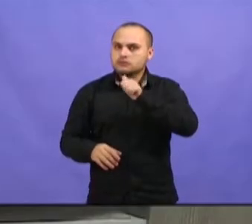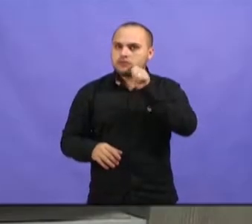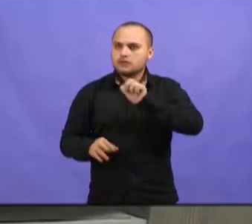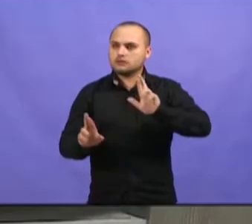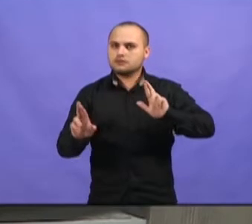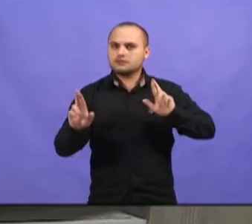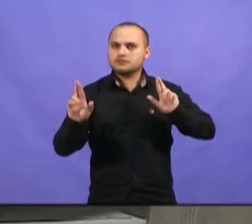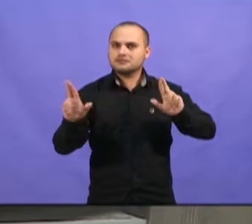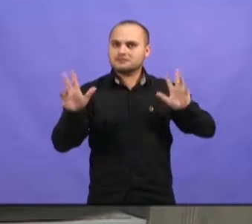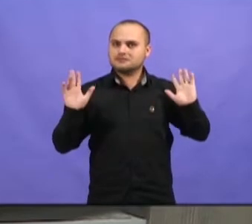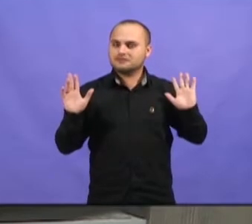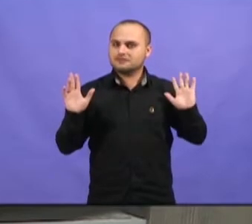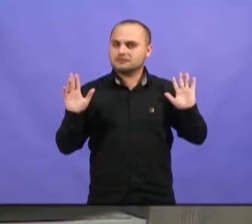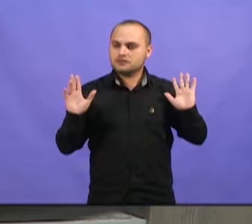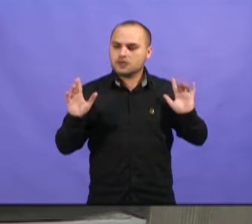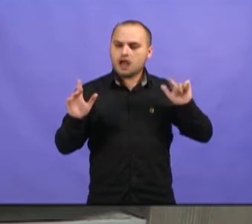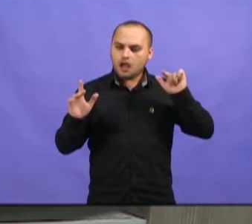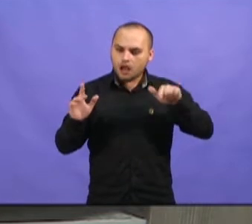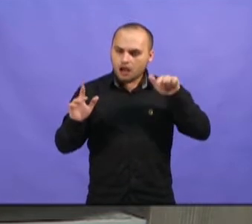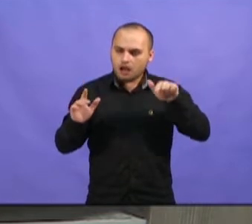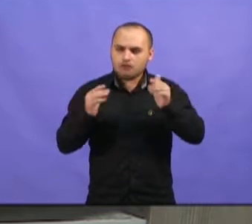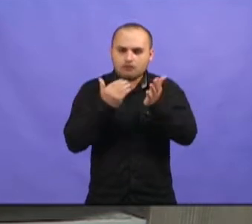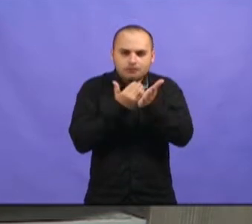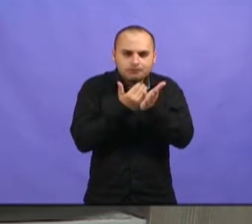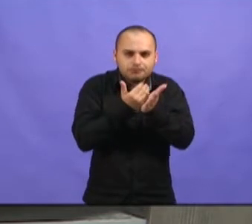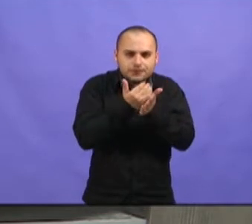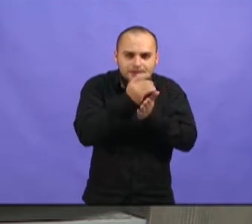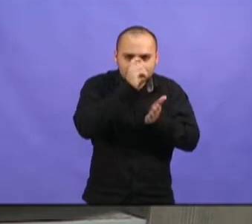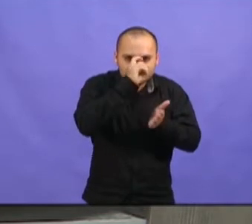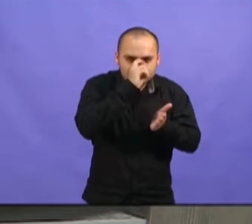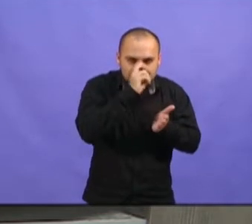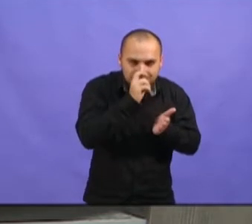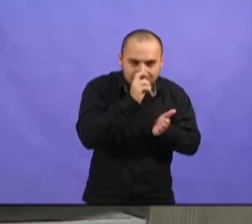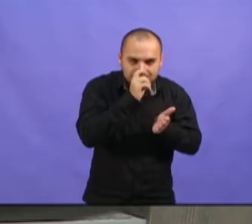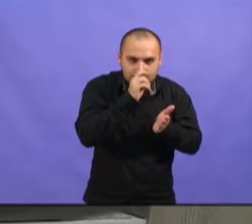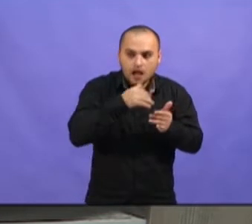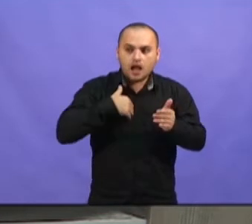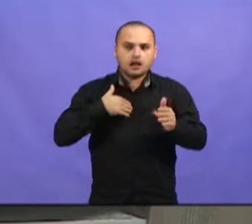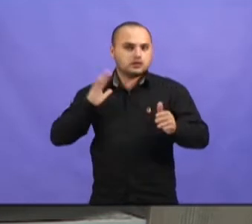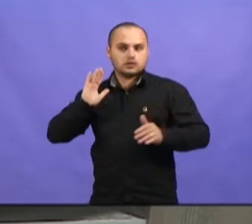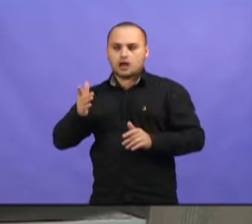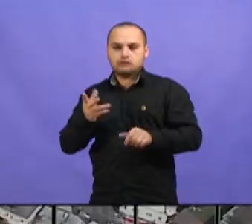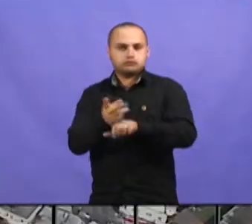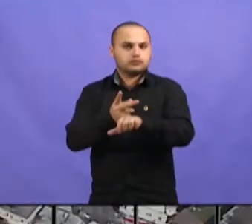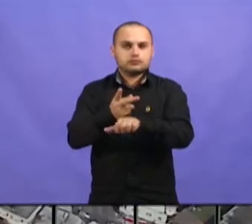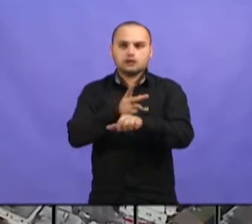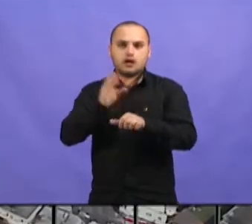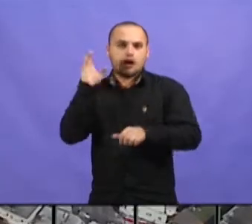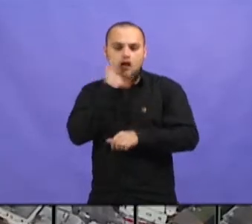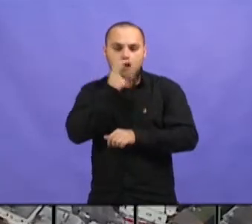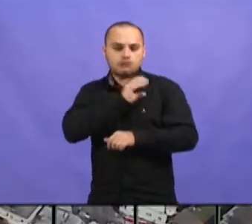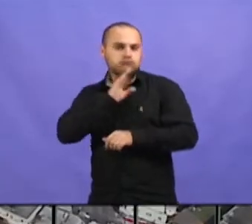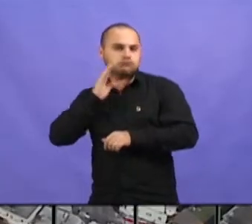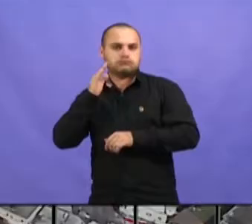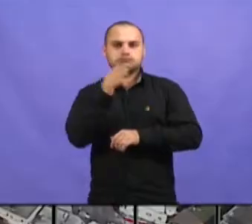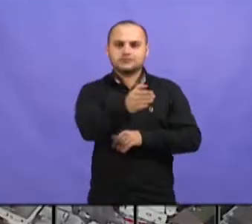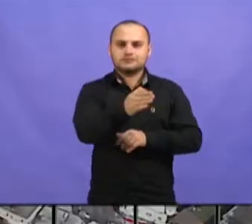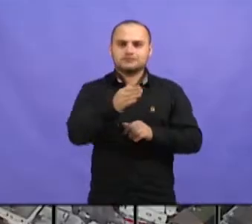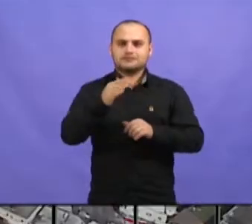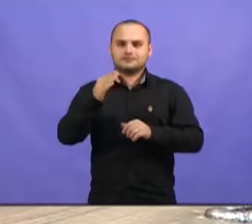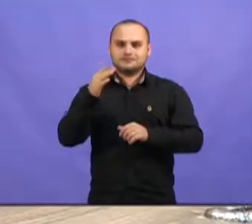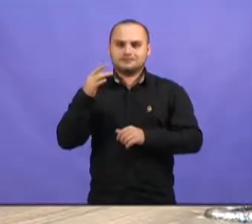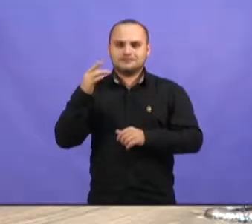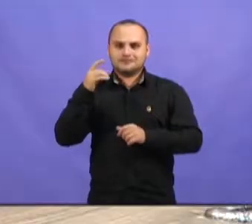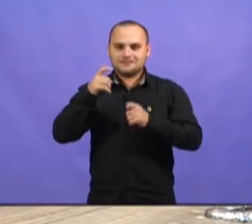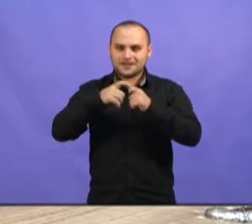tem a atenção preventiva, já tem todo esse cuidado com a saúde da mulher, né? Então, nós homens também temos que melhorar a nossa atenção de saúde.